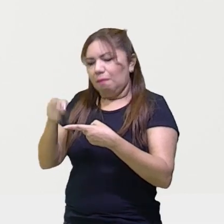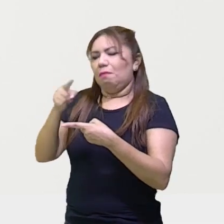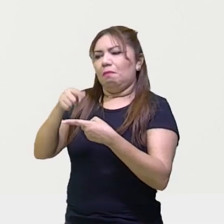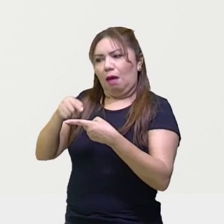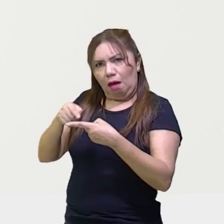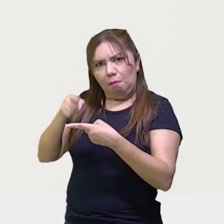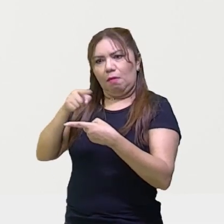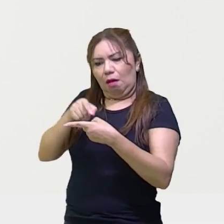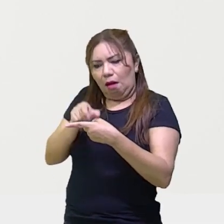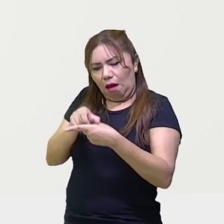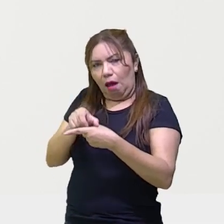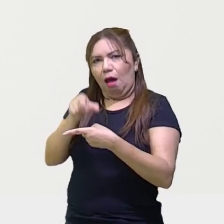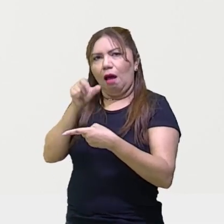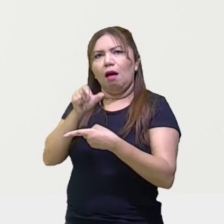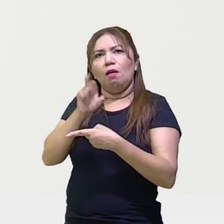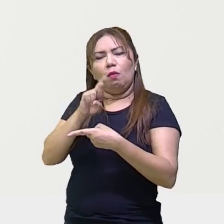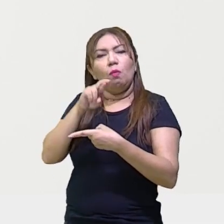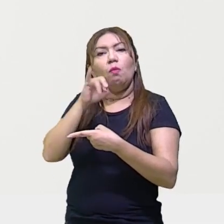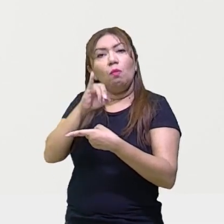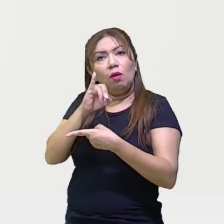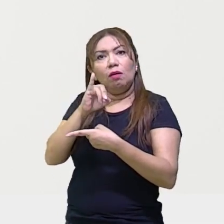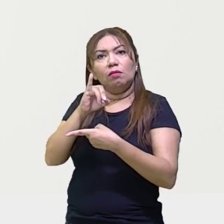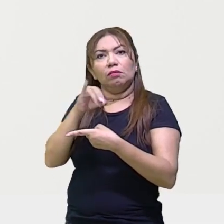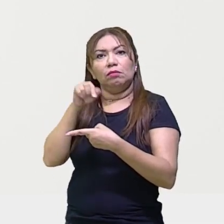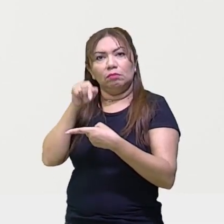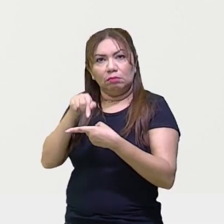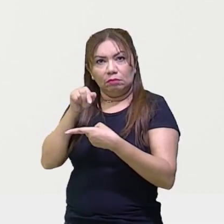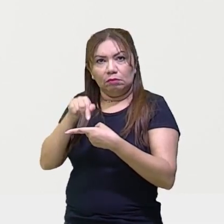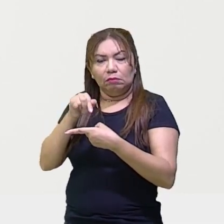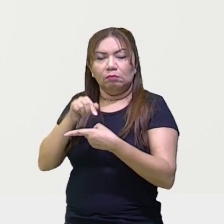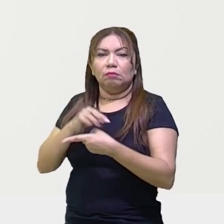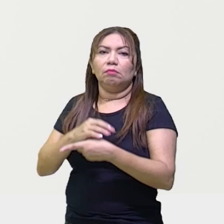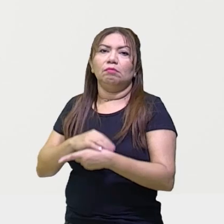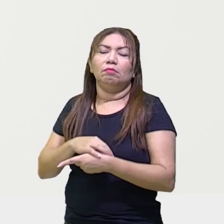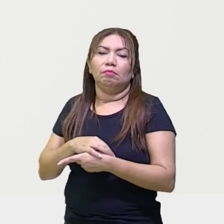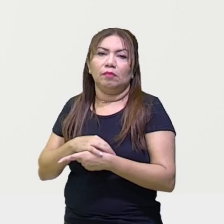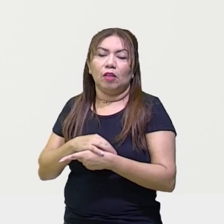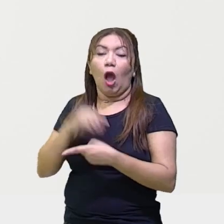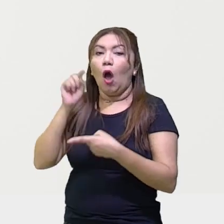antepenúltima. E quando ela for a antepenúltima, ela é